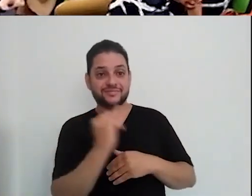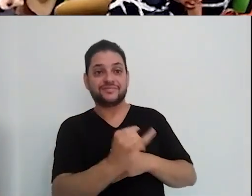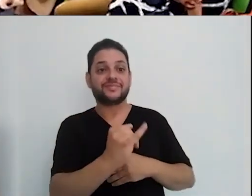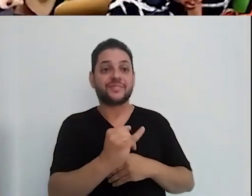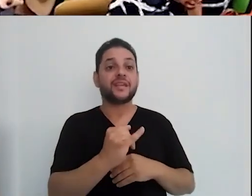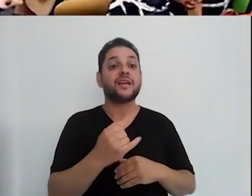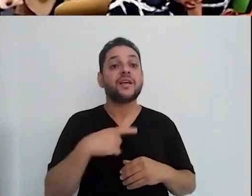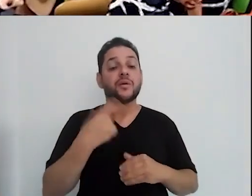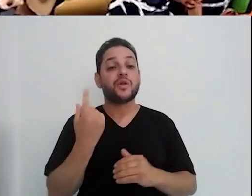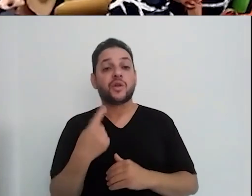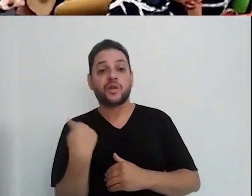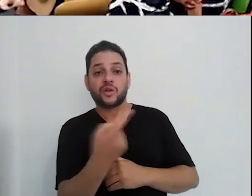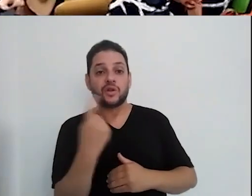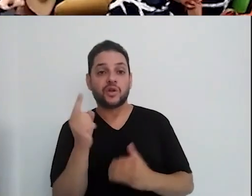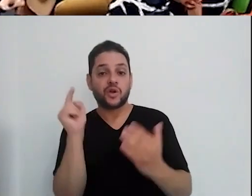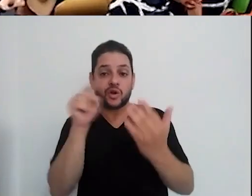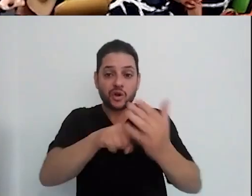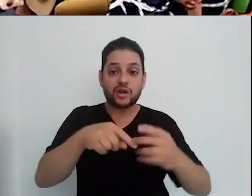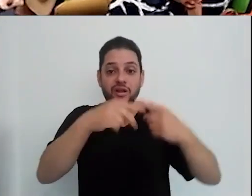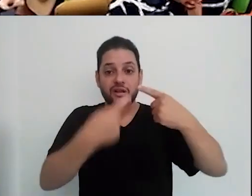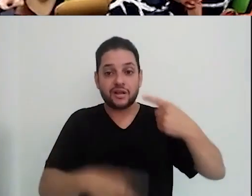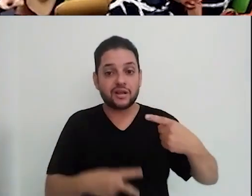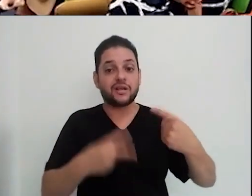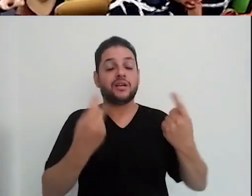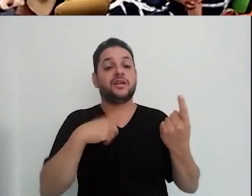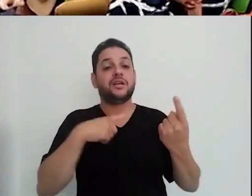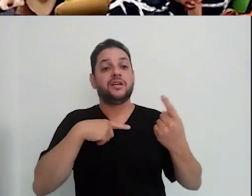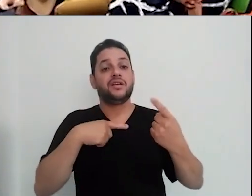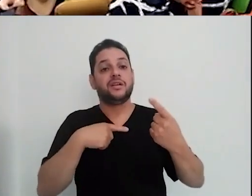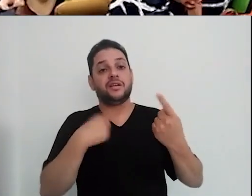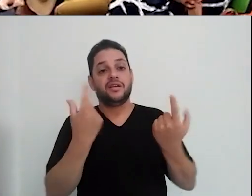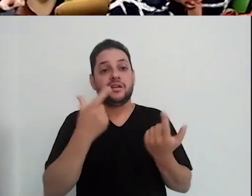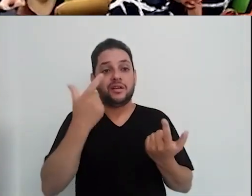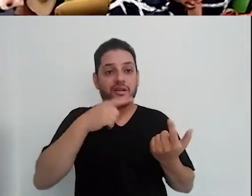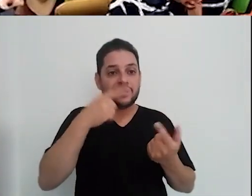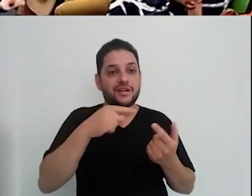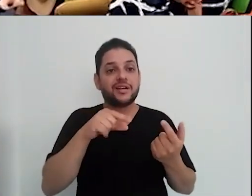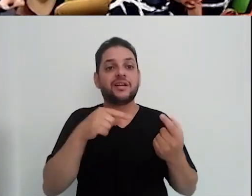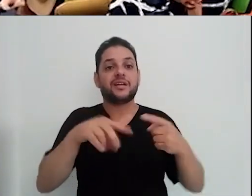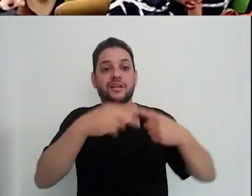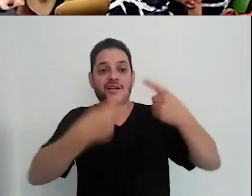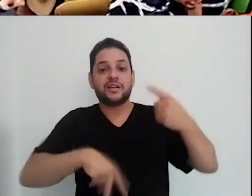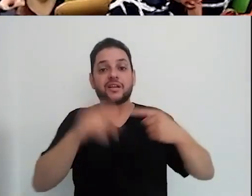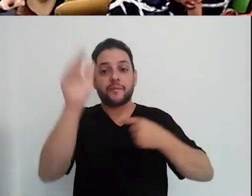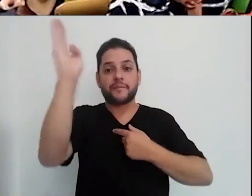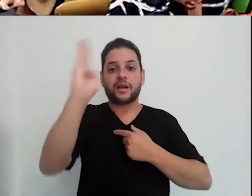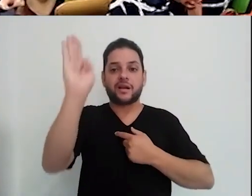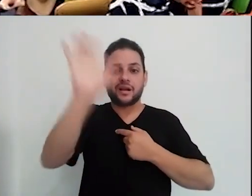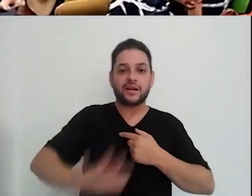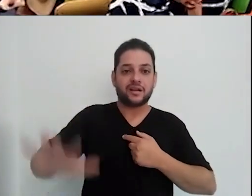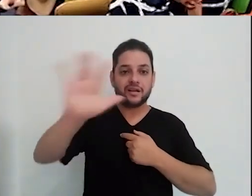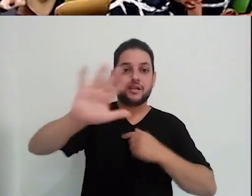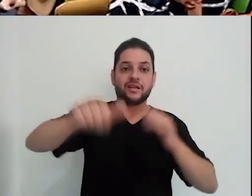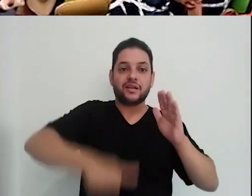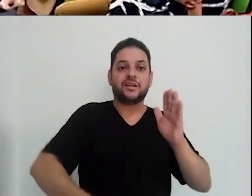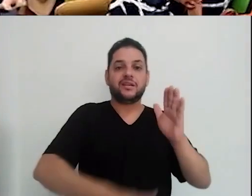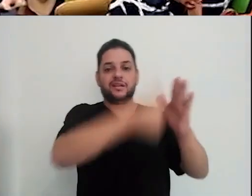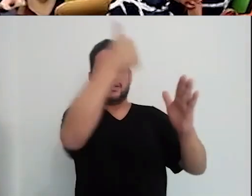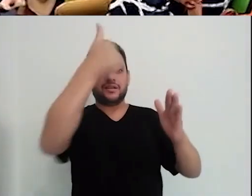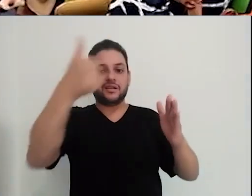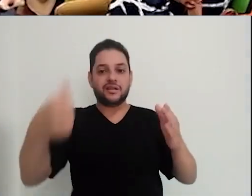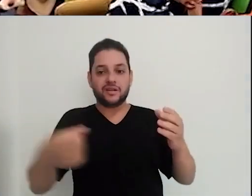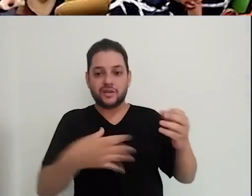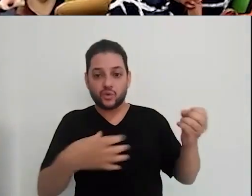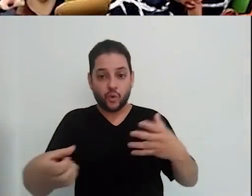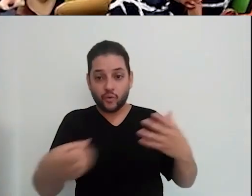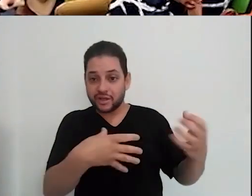nosso objetivo do laboratório. O nosso laboratório ele é conhecido nacionalmente, porque foi o primeiro laboratório de inovação do